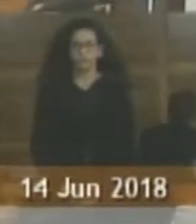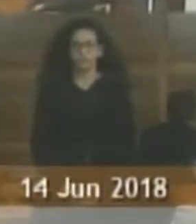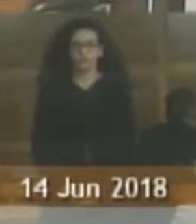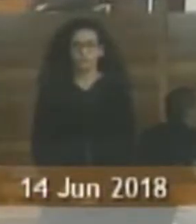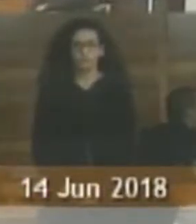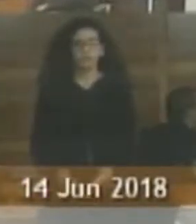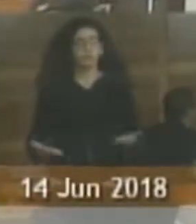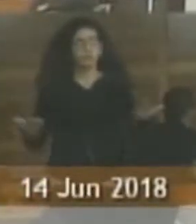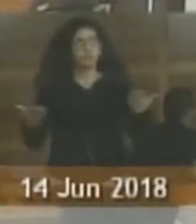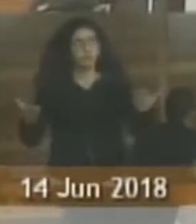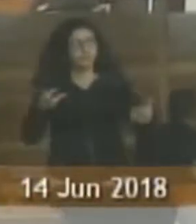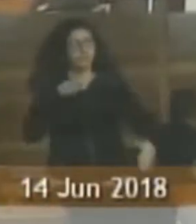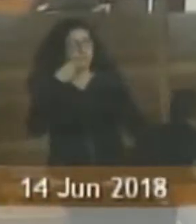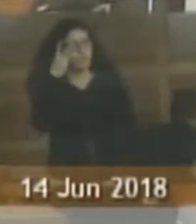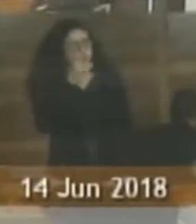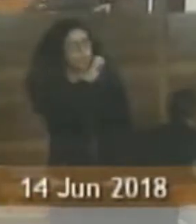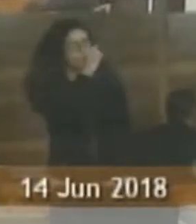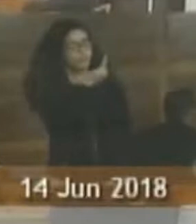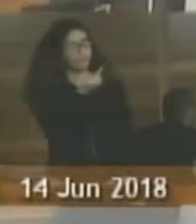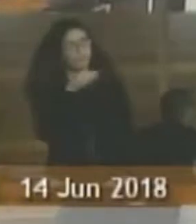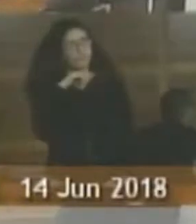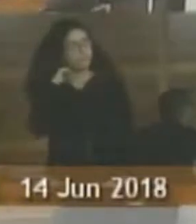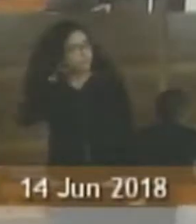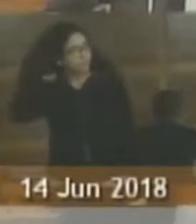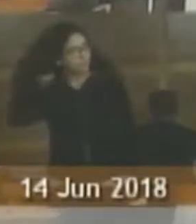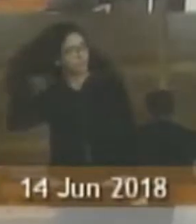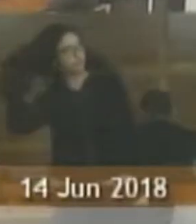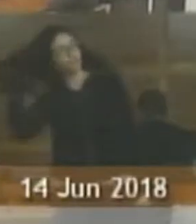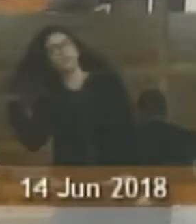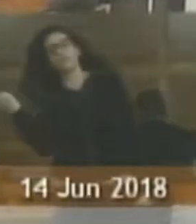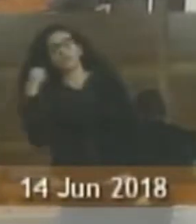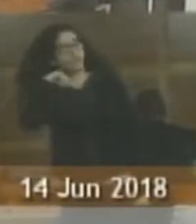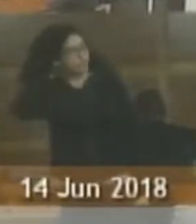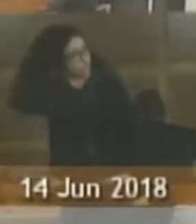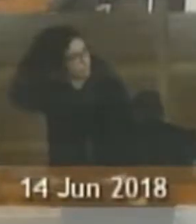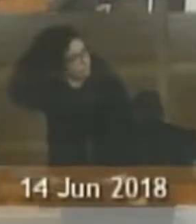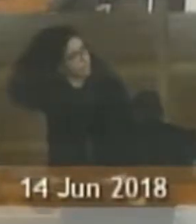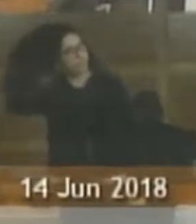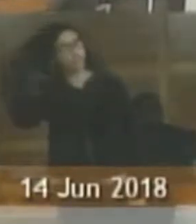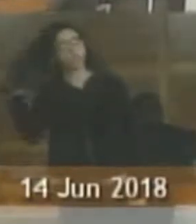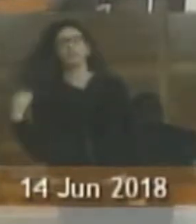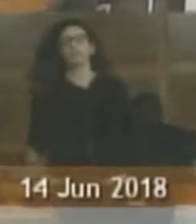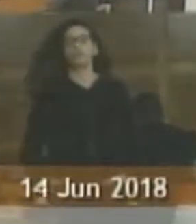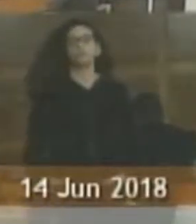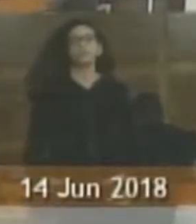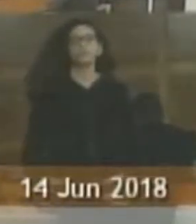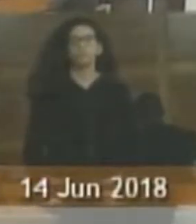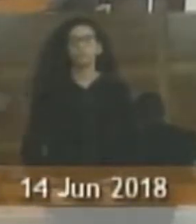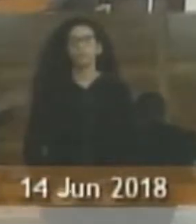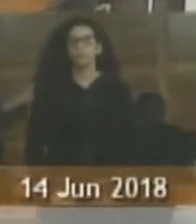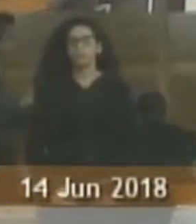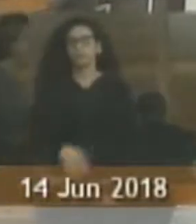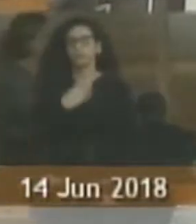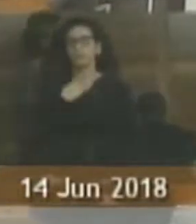Com a palavra, vereador Zé Augusto.